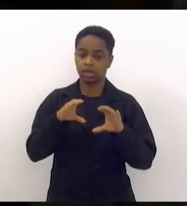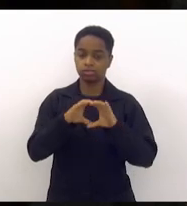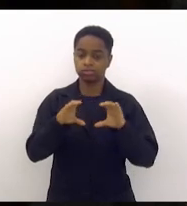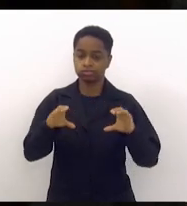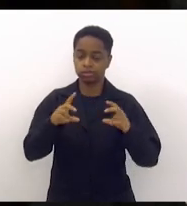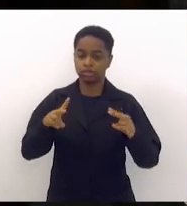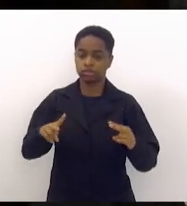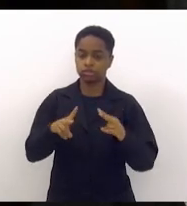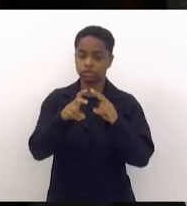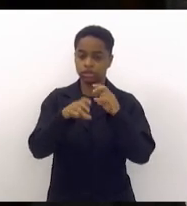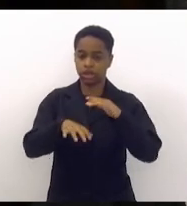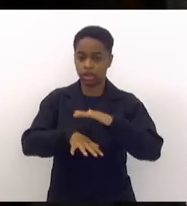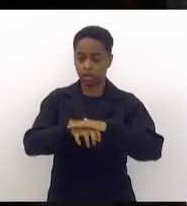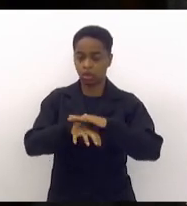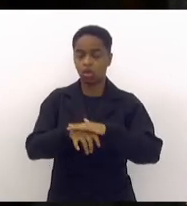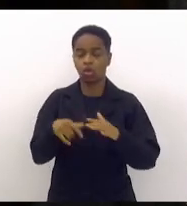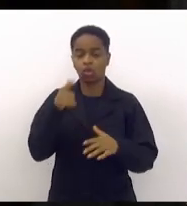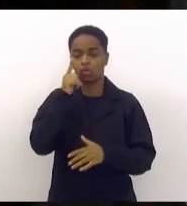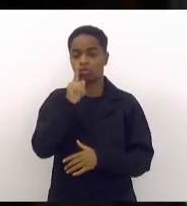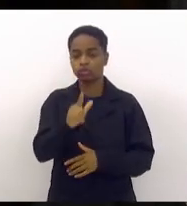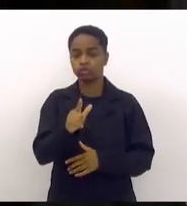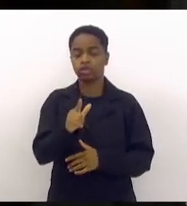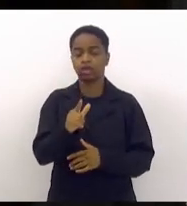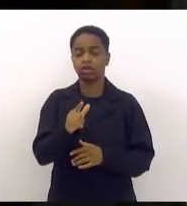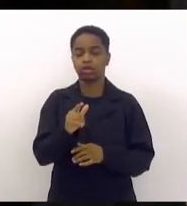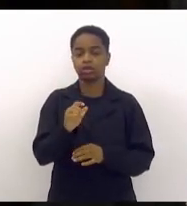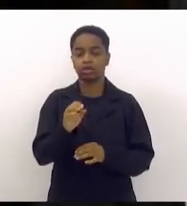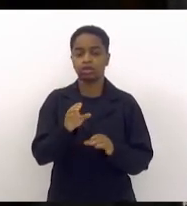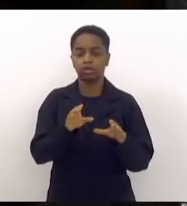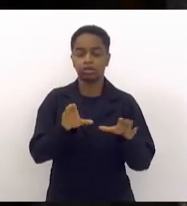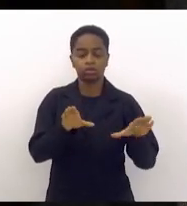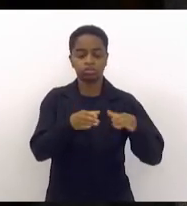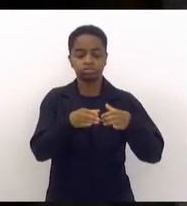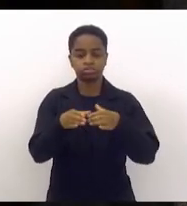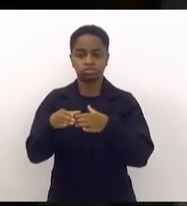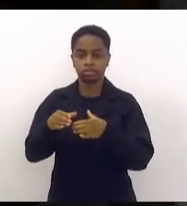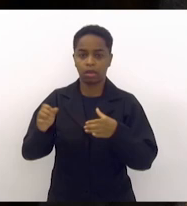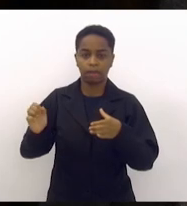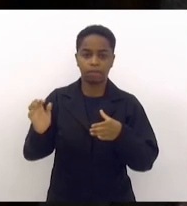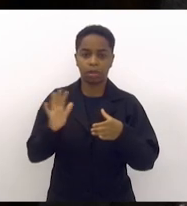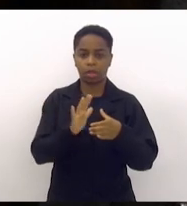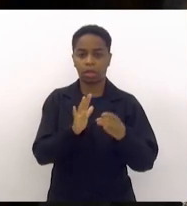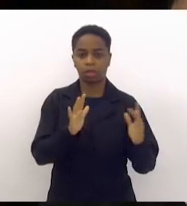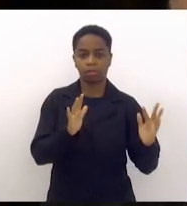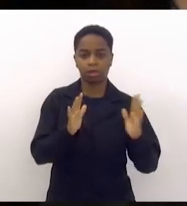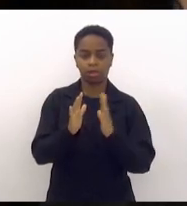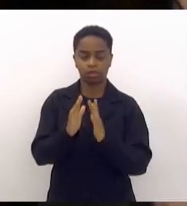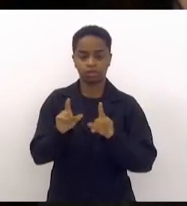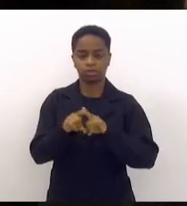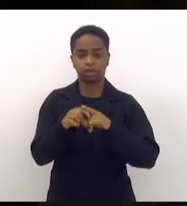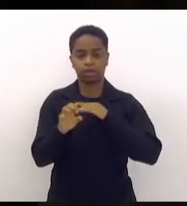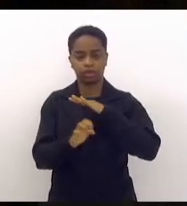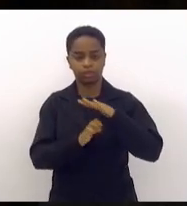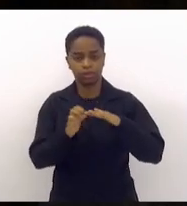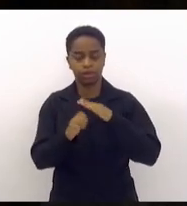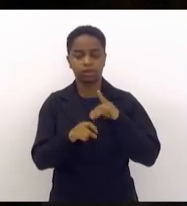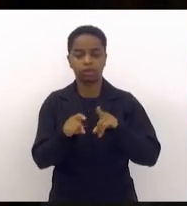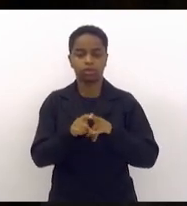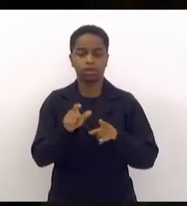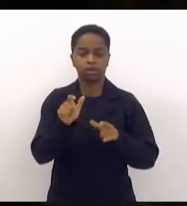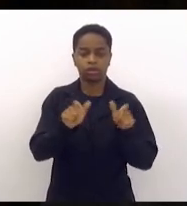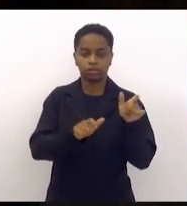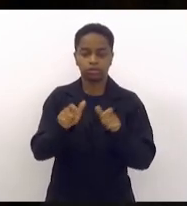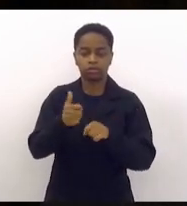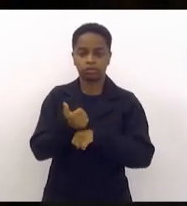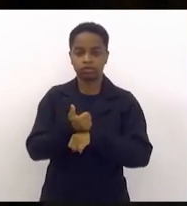civilização acontece a aglutinação das pessoas das empresas dos Trabalhadores de todo